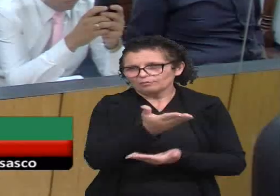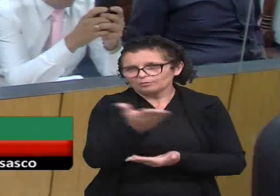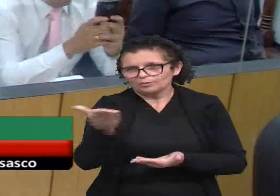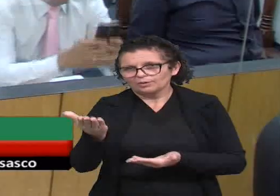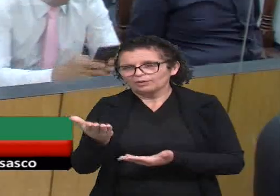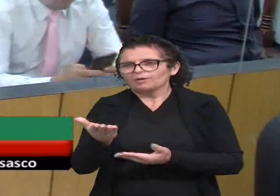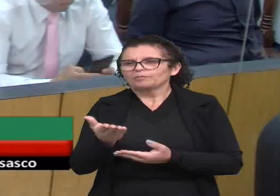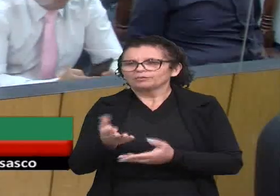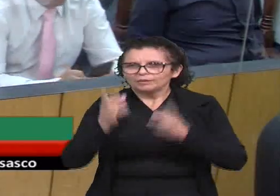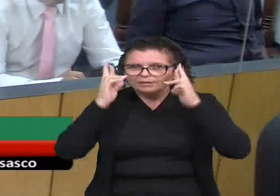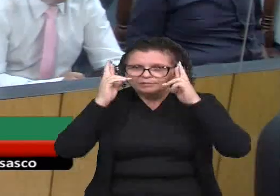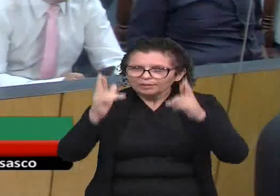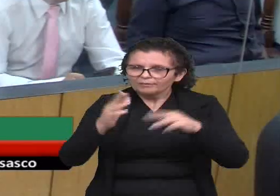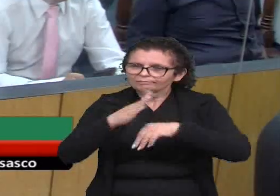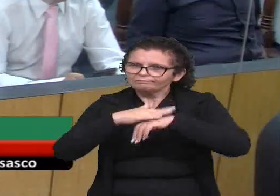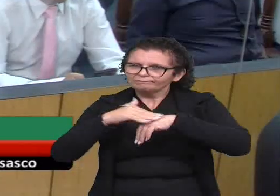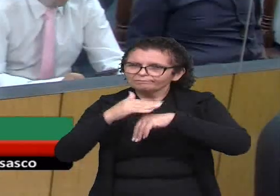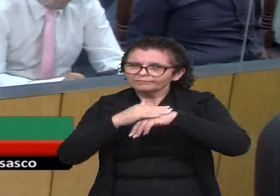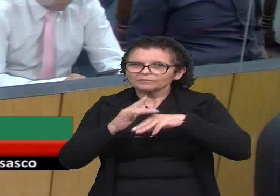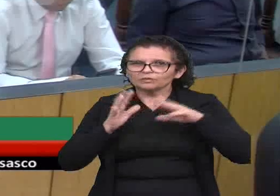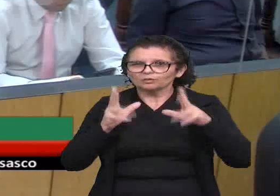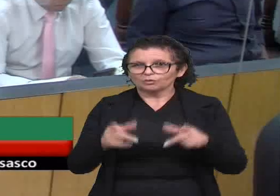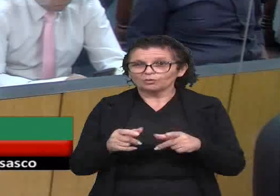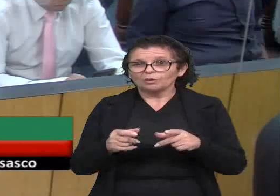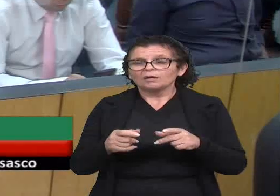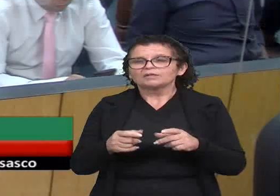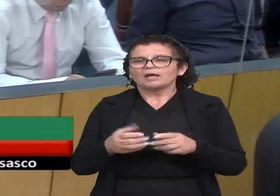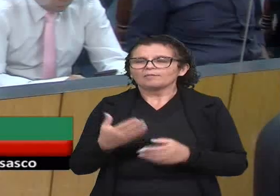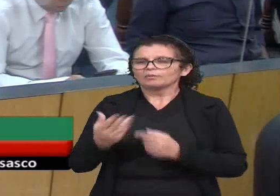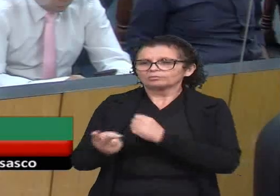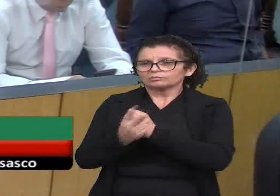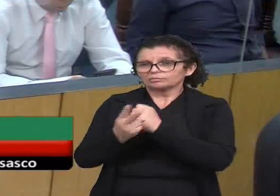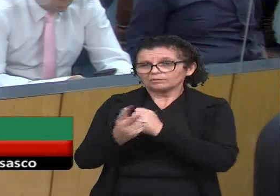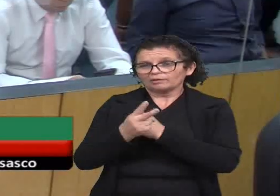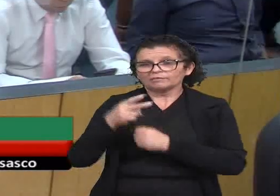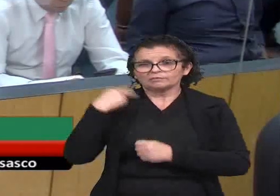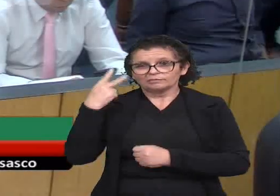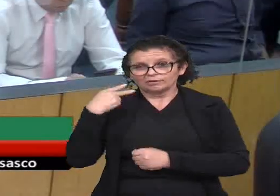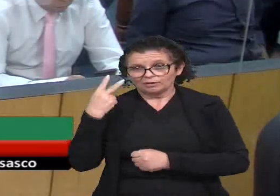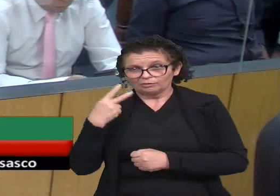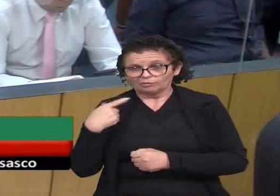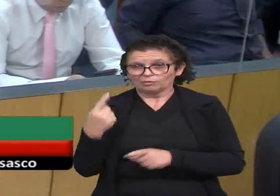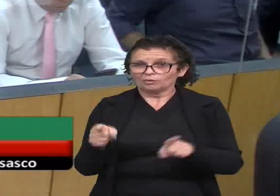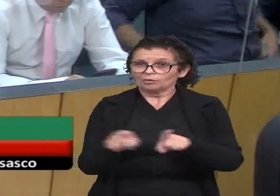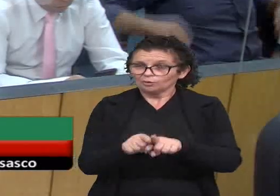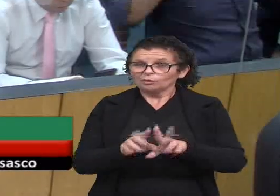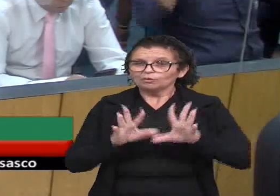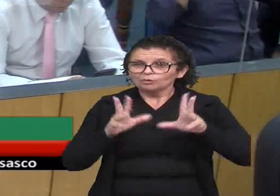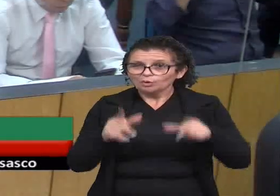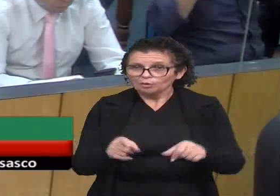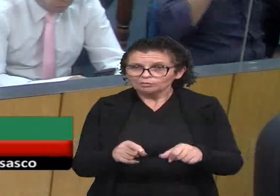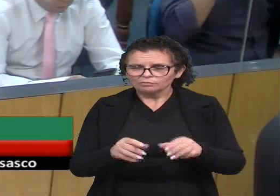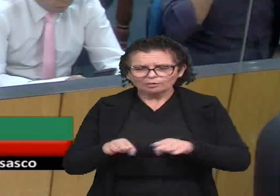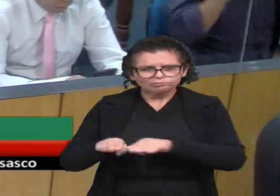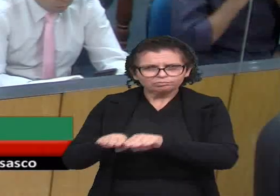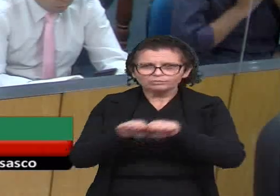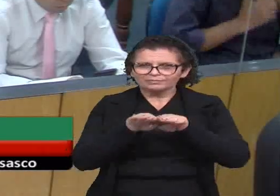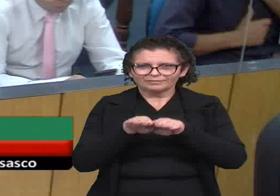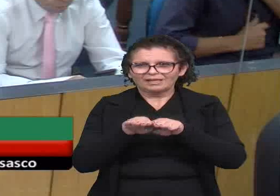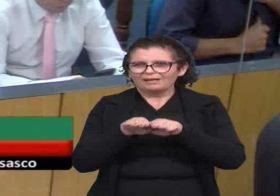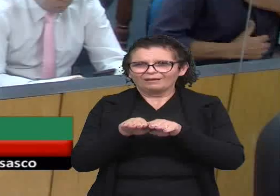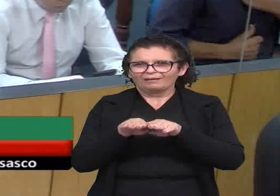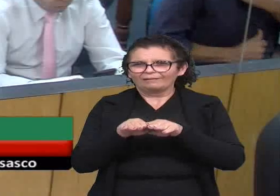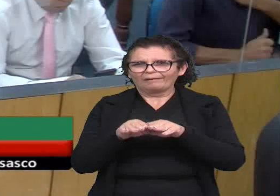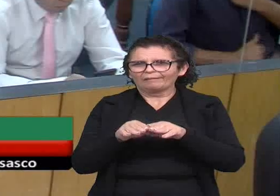todo o carinho, por todo o respeito que tratam os vereadores. E o mais importante, todos aqui iguais,